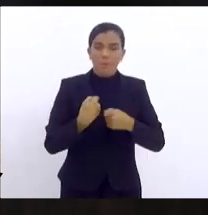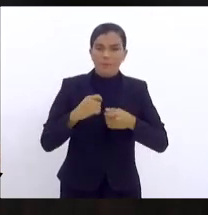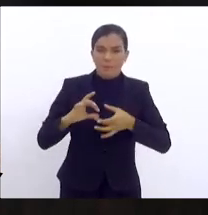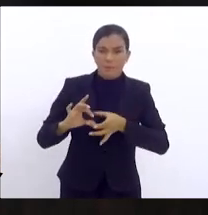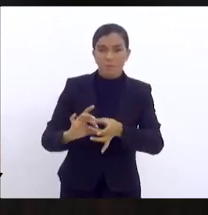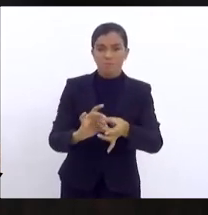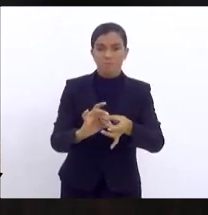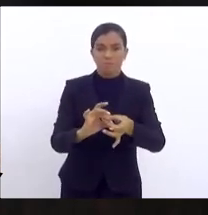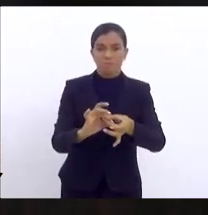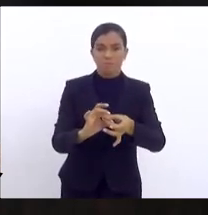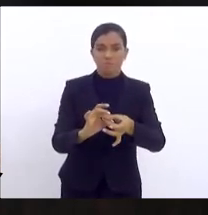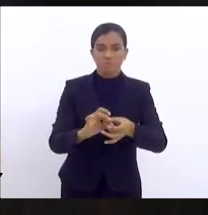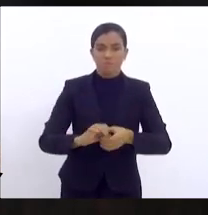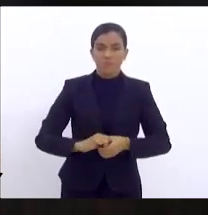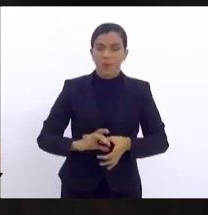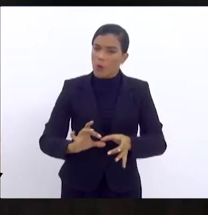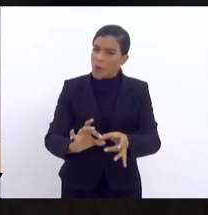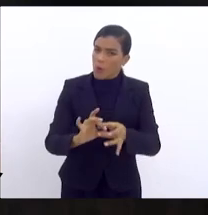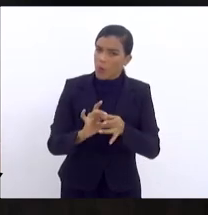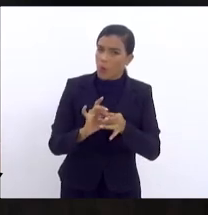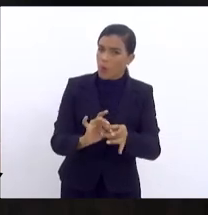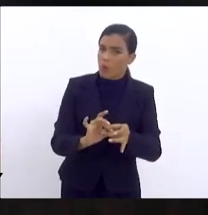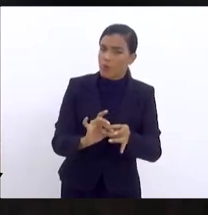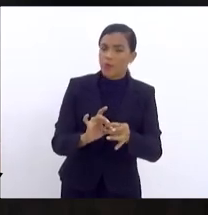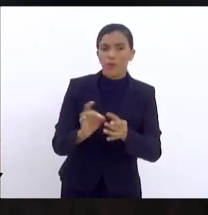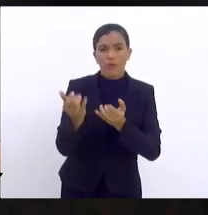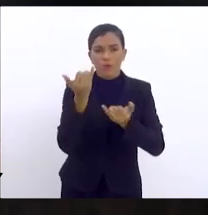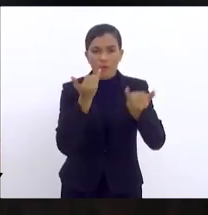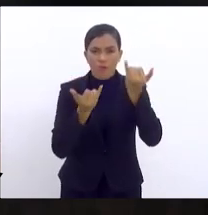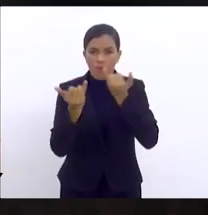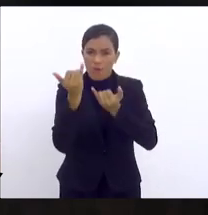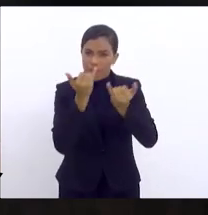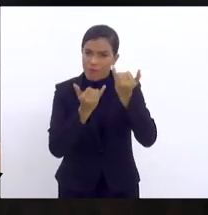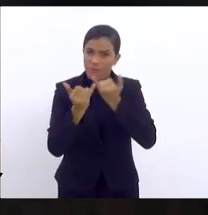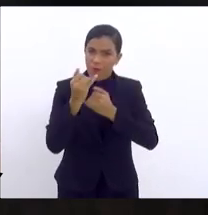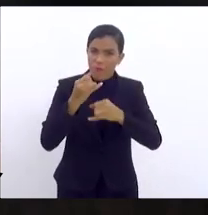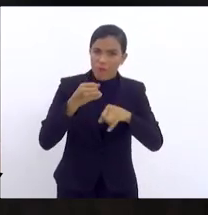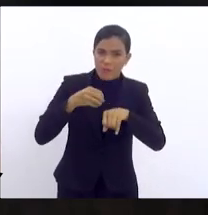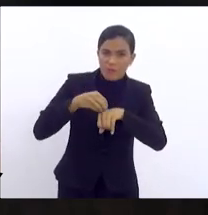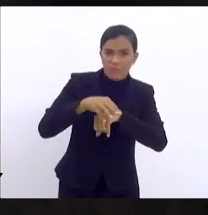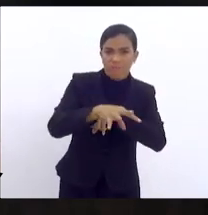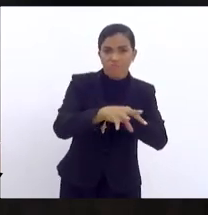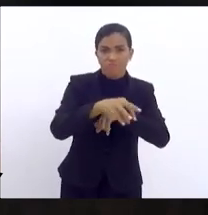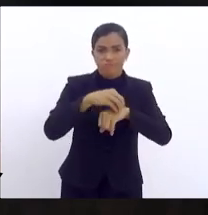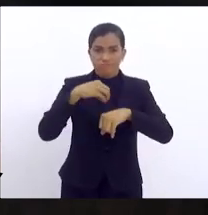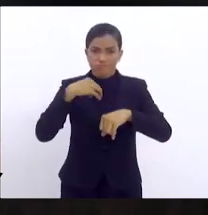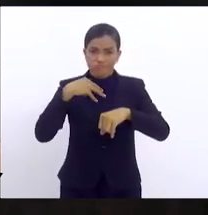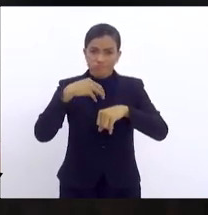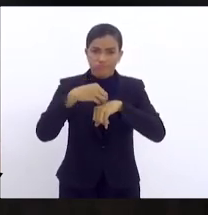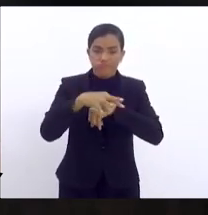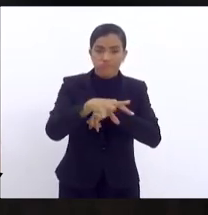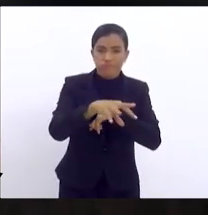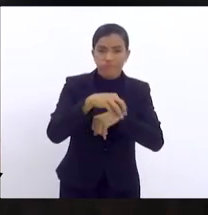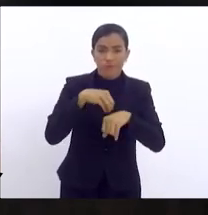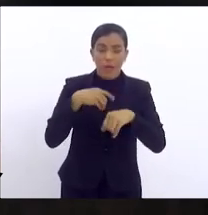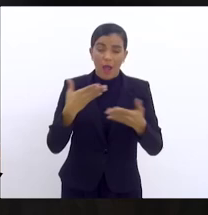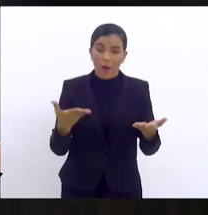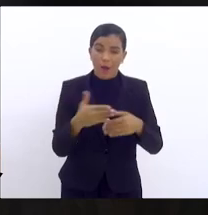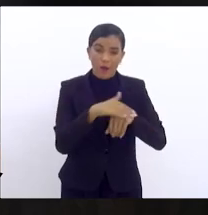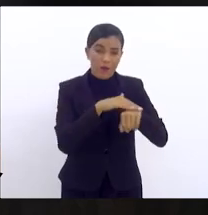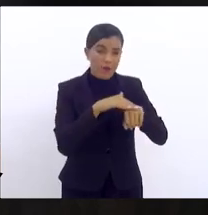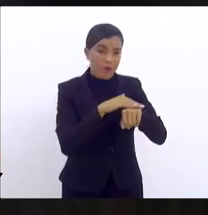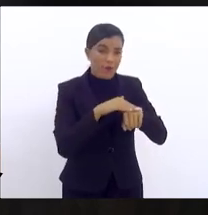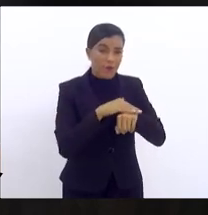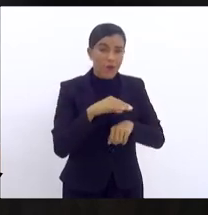Unidos com a informação dos Senhores porque agora por exemplo conversando com Coronel